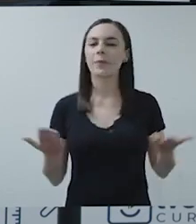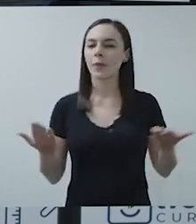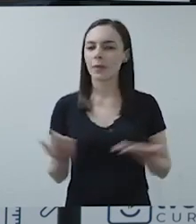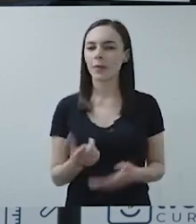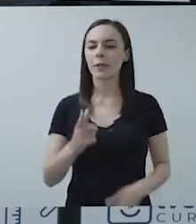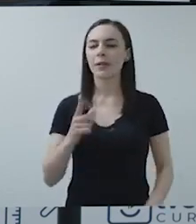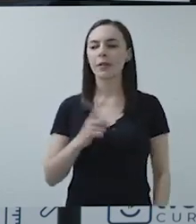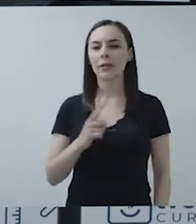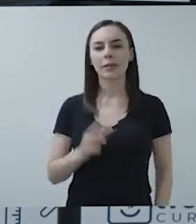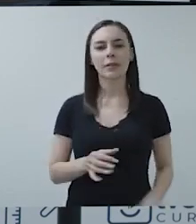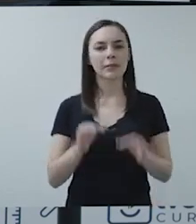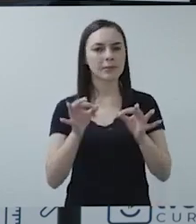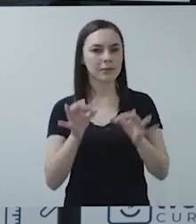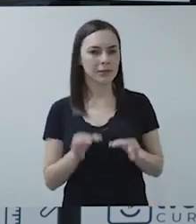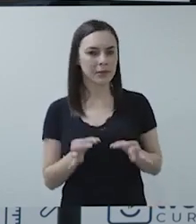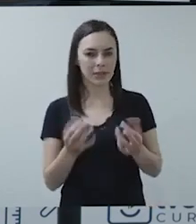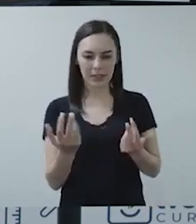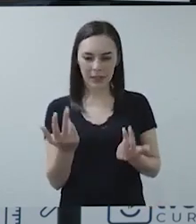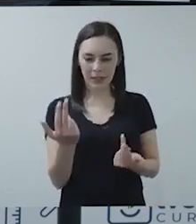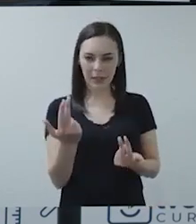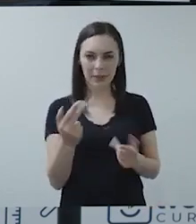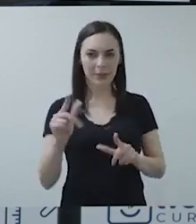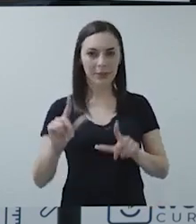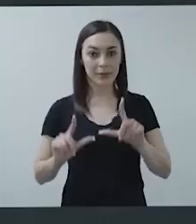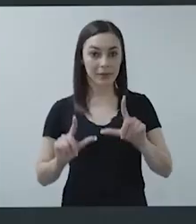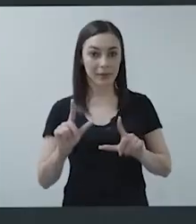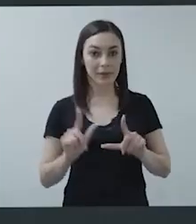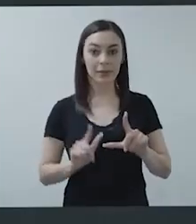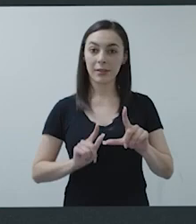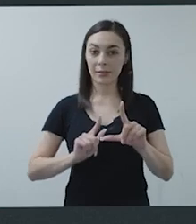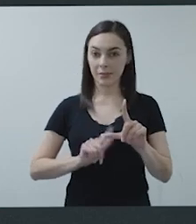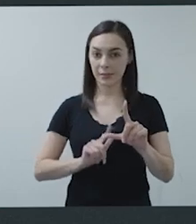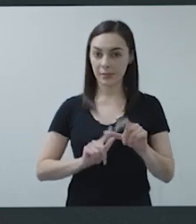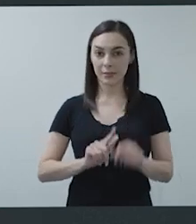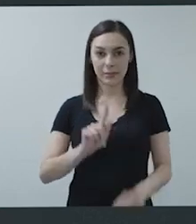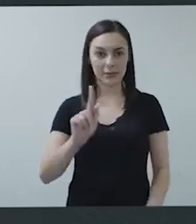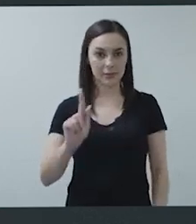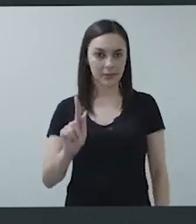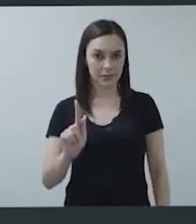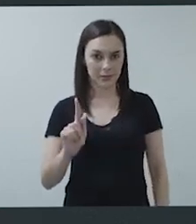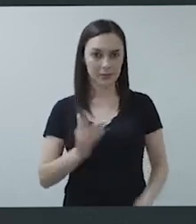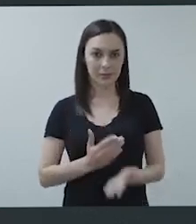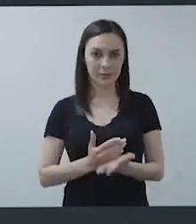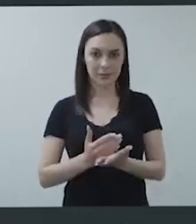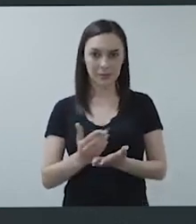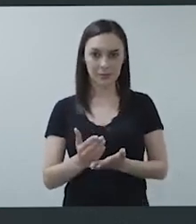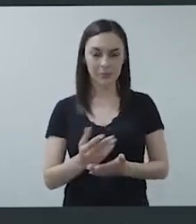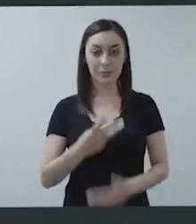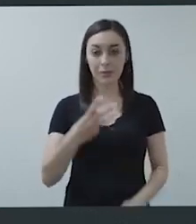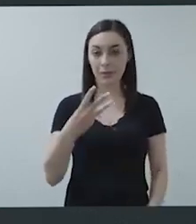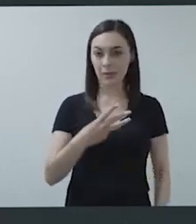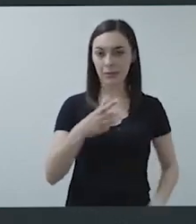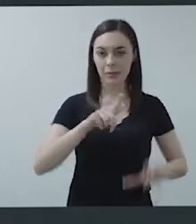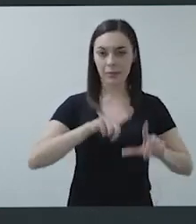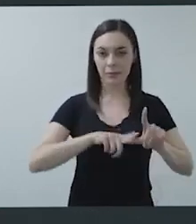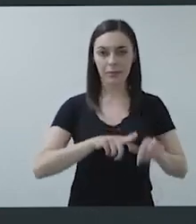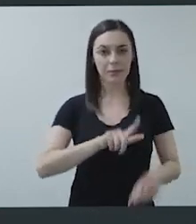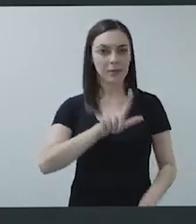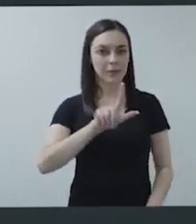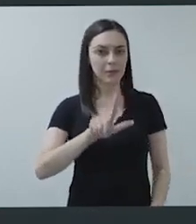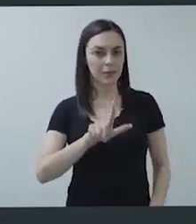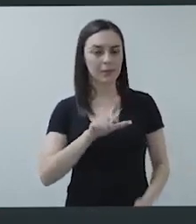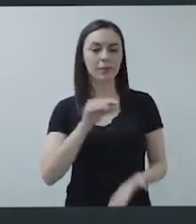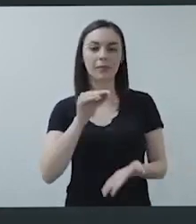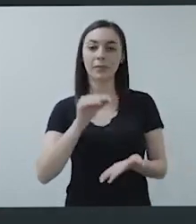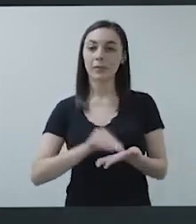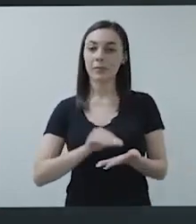aqui exatamente como lá na tela. A primeira letra, que é o G, e a terceira letra, o L. Estão faltando